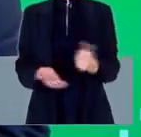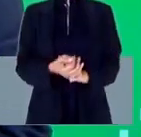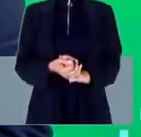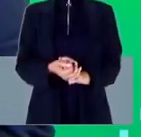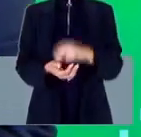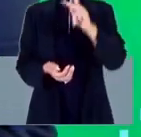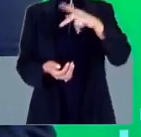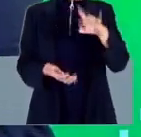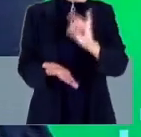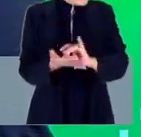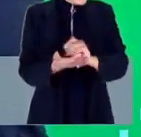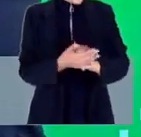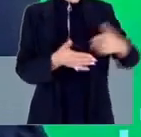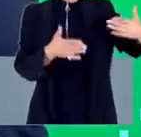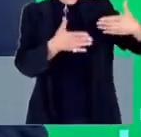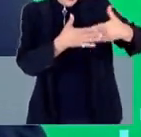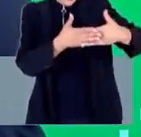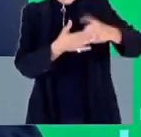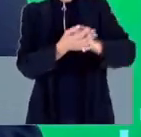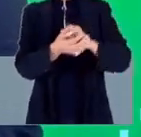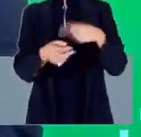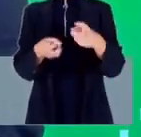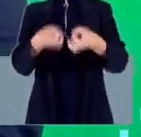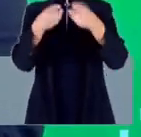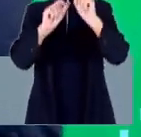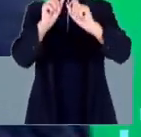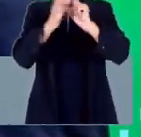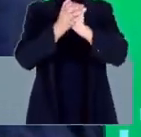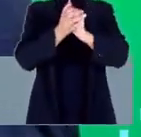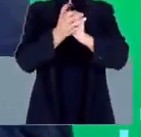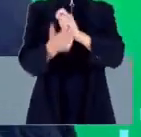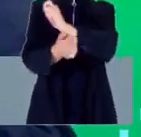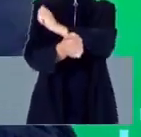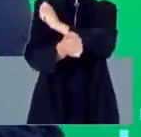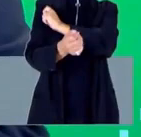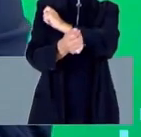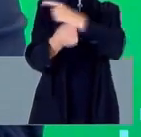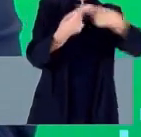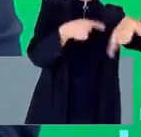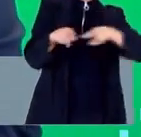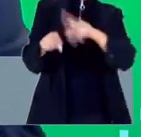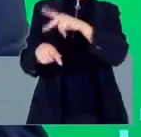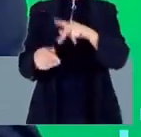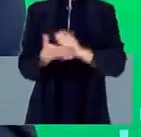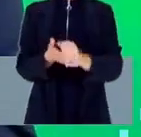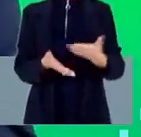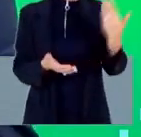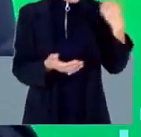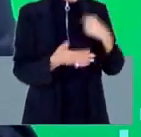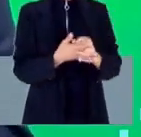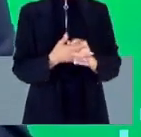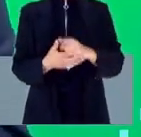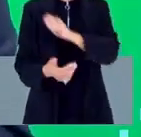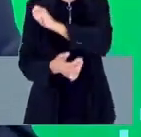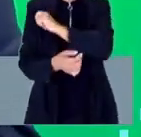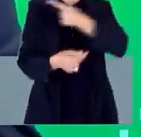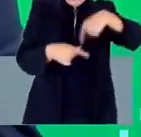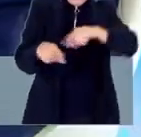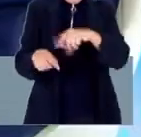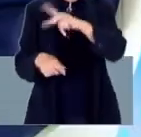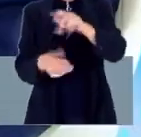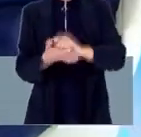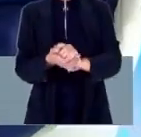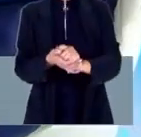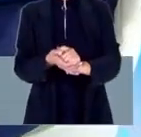e realmente dos últimos anos a gente vê aluno enfrentando o professor no meu tempo quando eu enfrentava a professora Cida